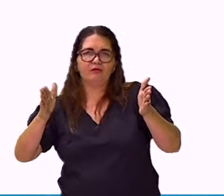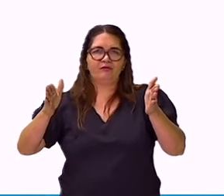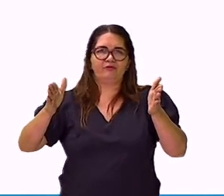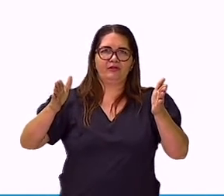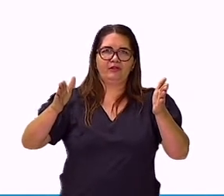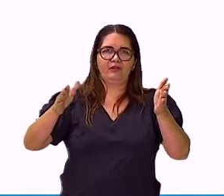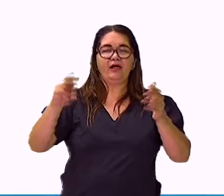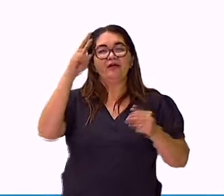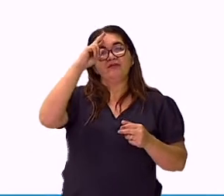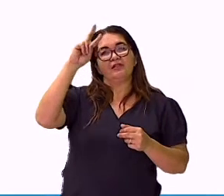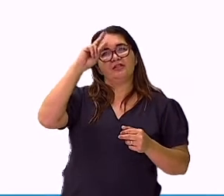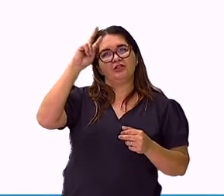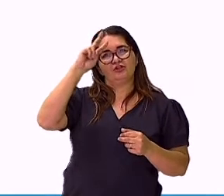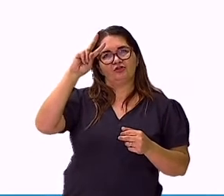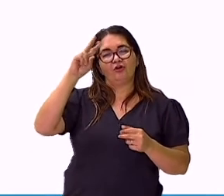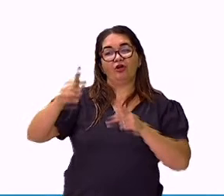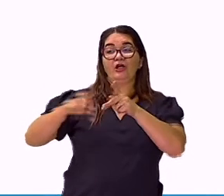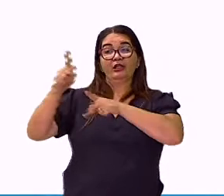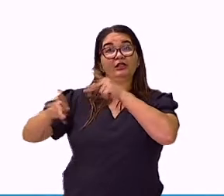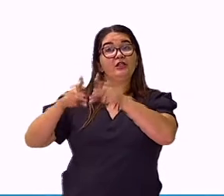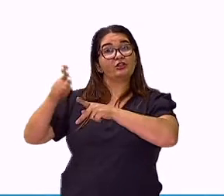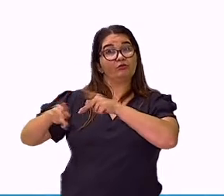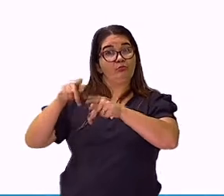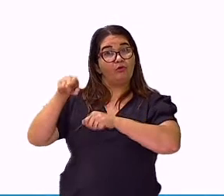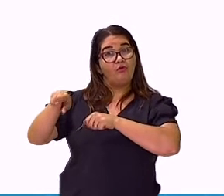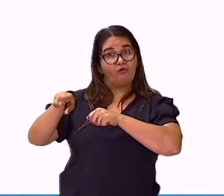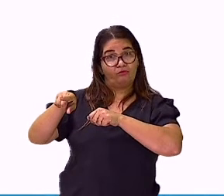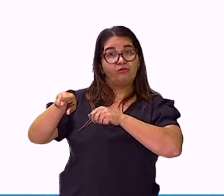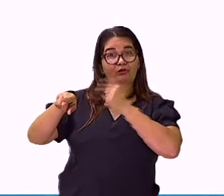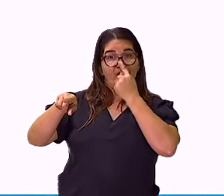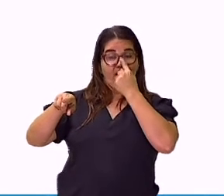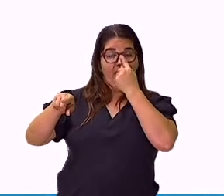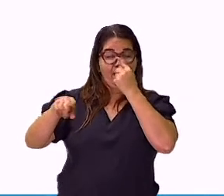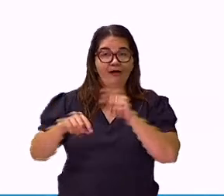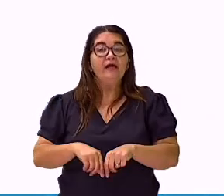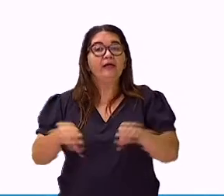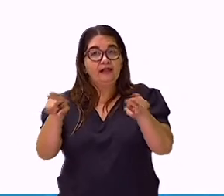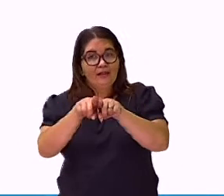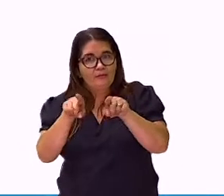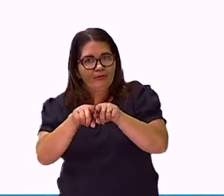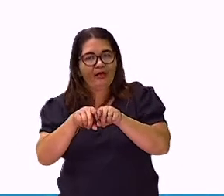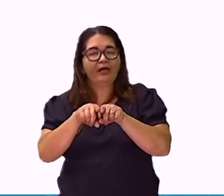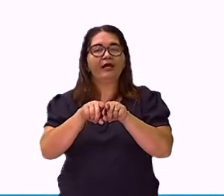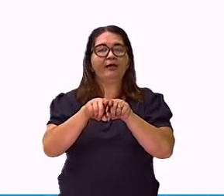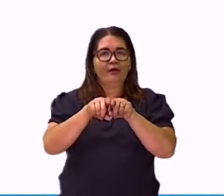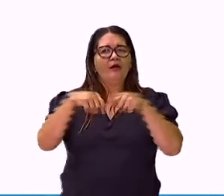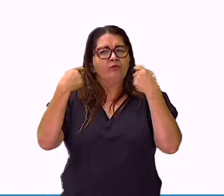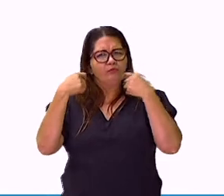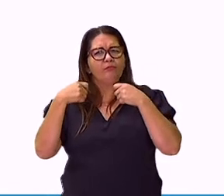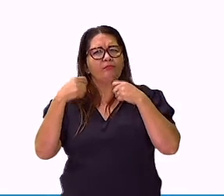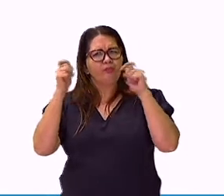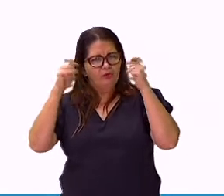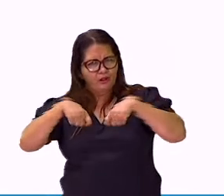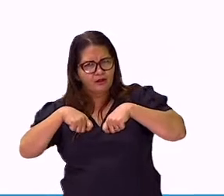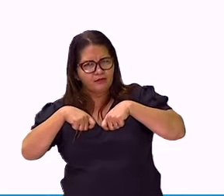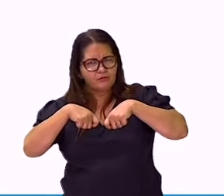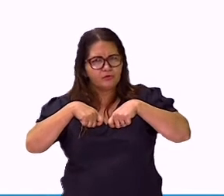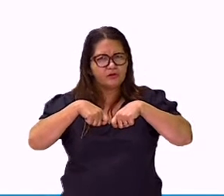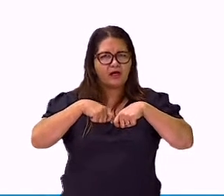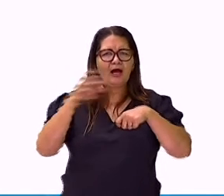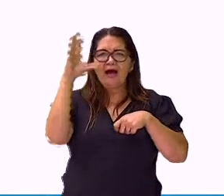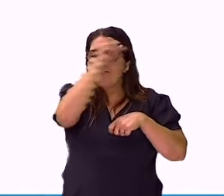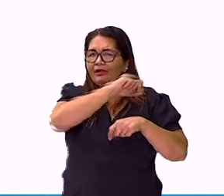essa história ela é narrada no livro de Daniel, no livro, né, na Bíblia. E nós temos aqui